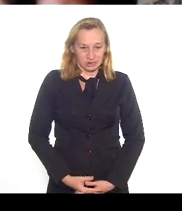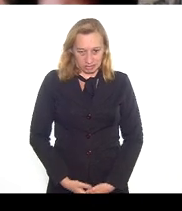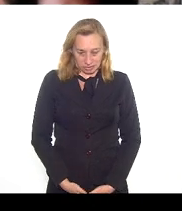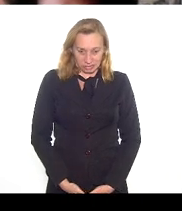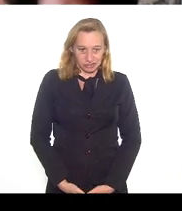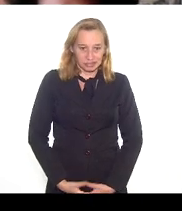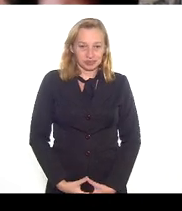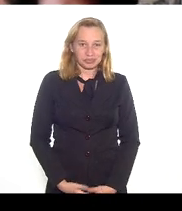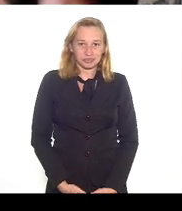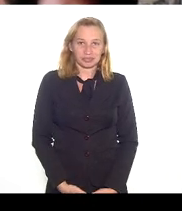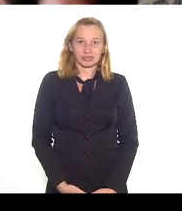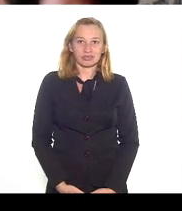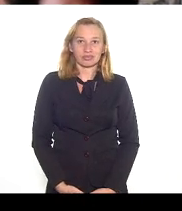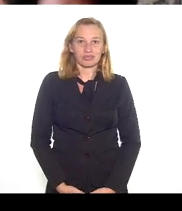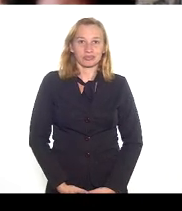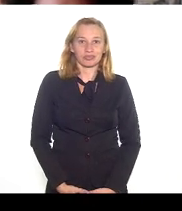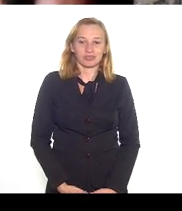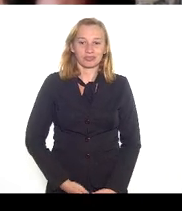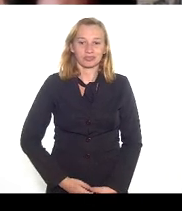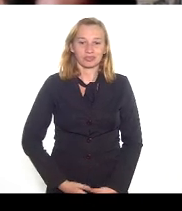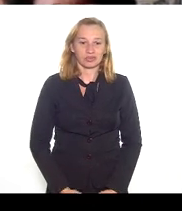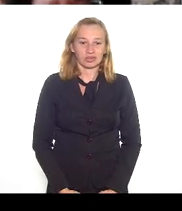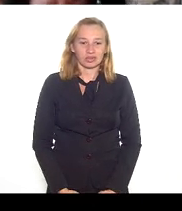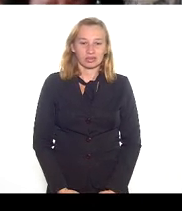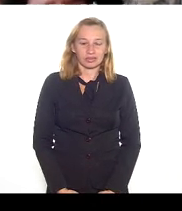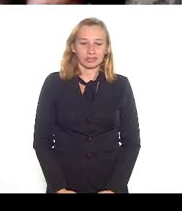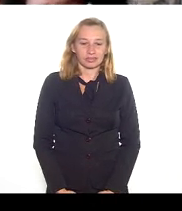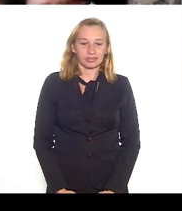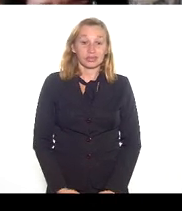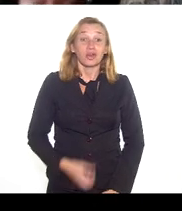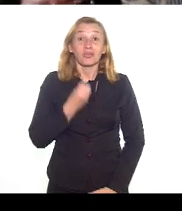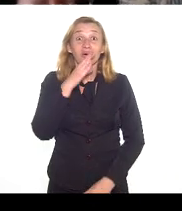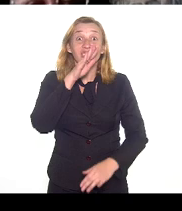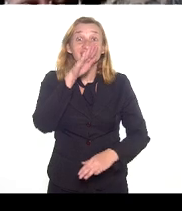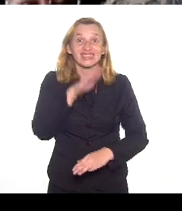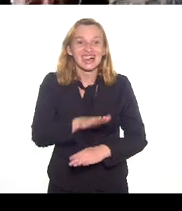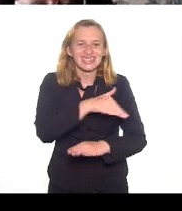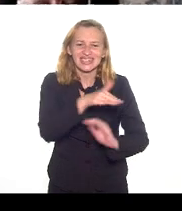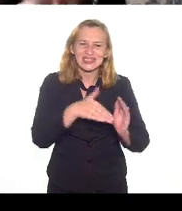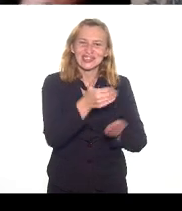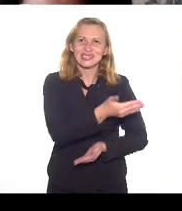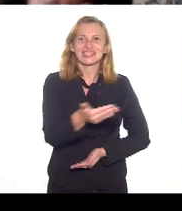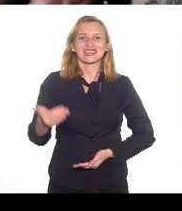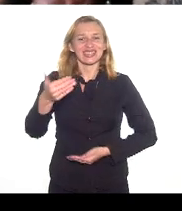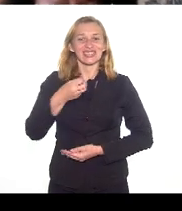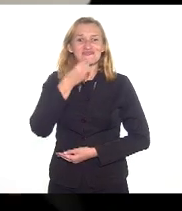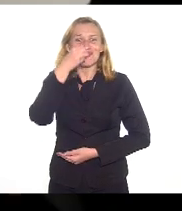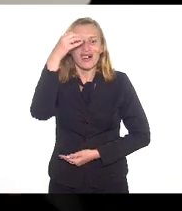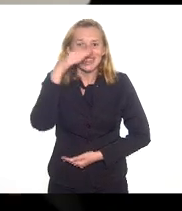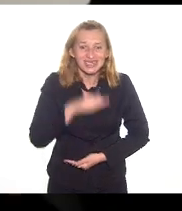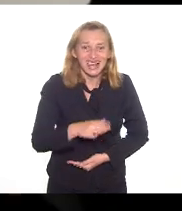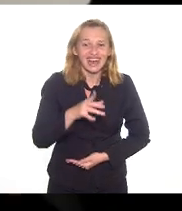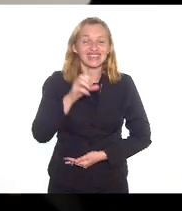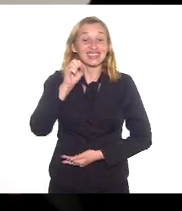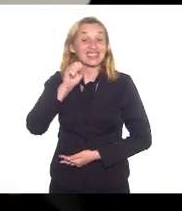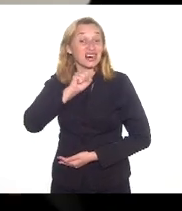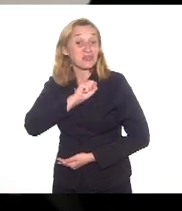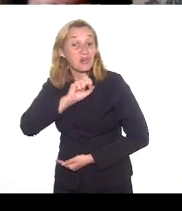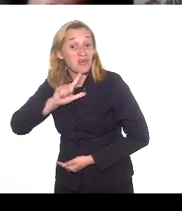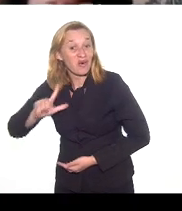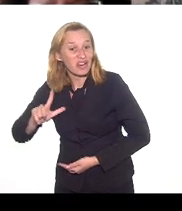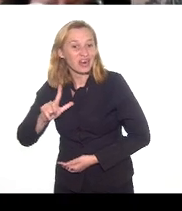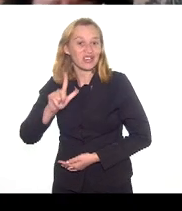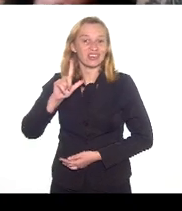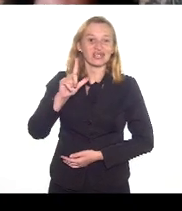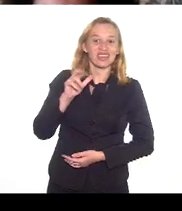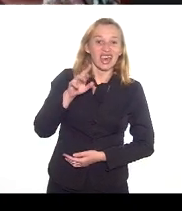Senta, presidente. Somada. Boa tarde a todas e a todos. Boa tarde, Samuel, Eliomar,